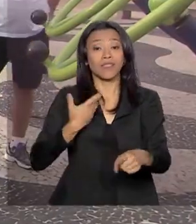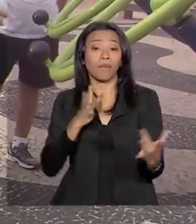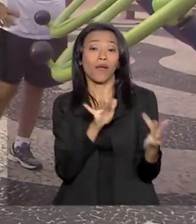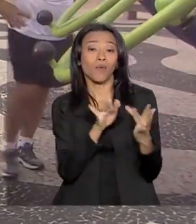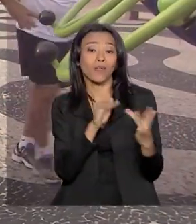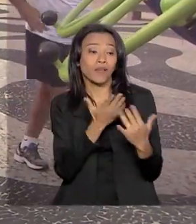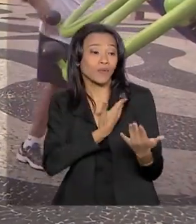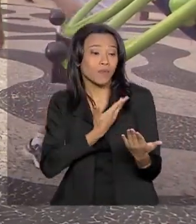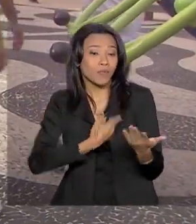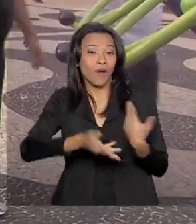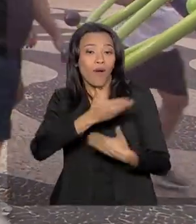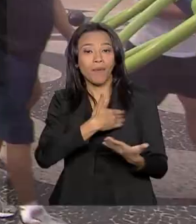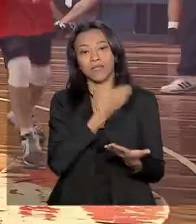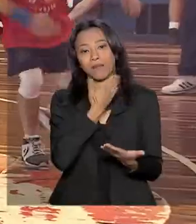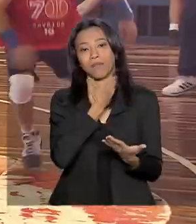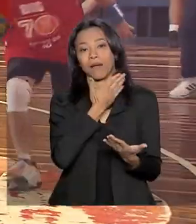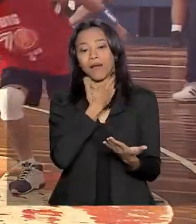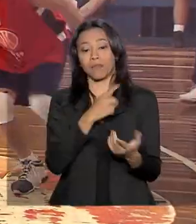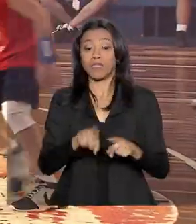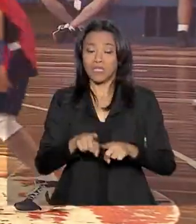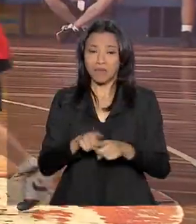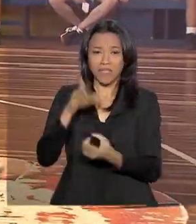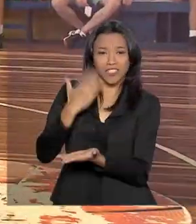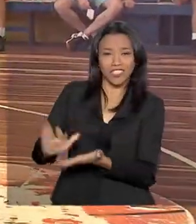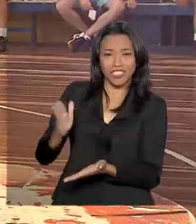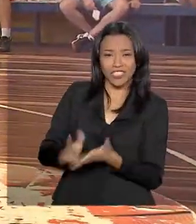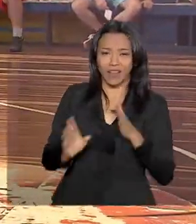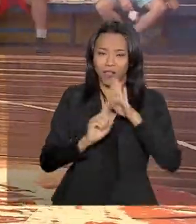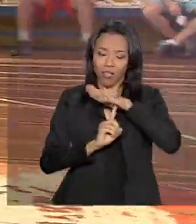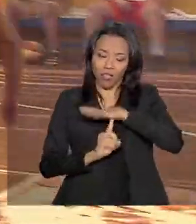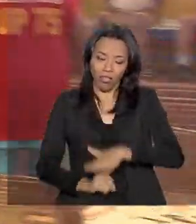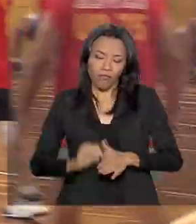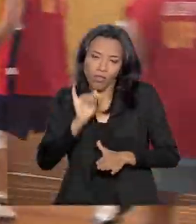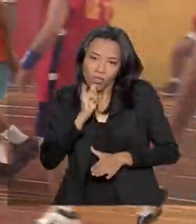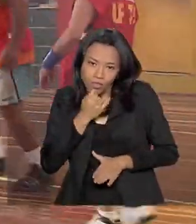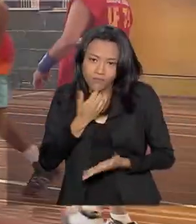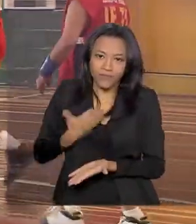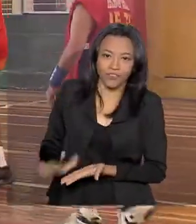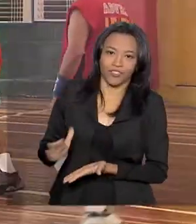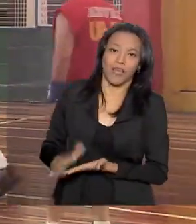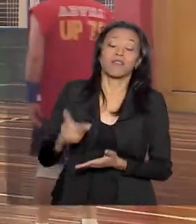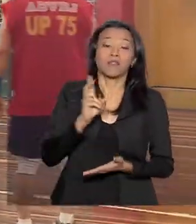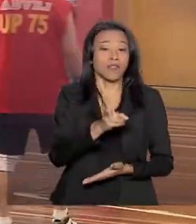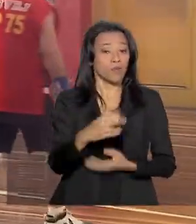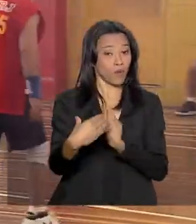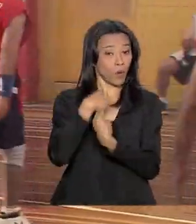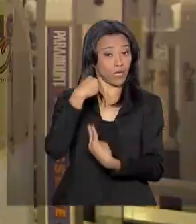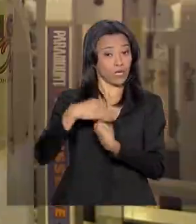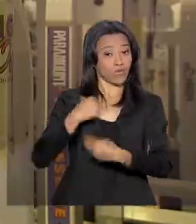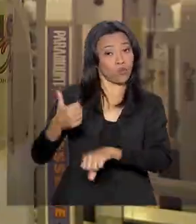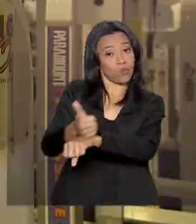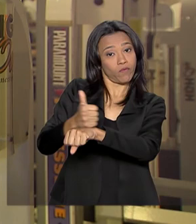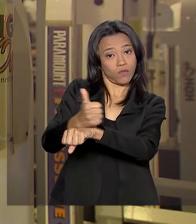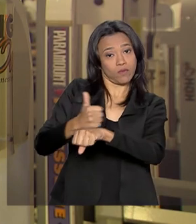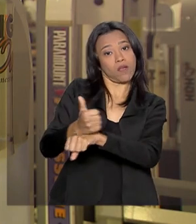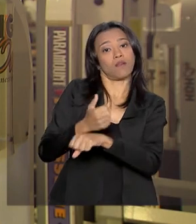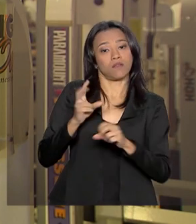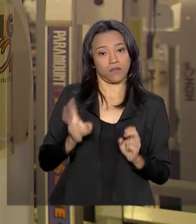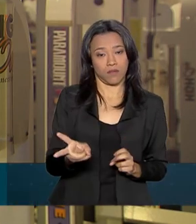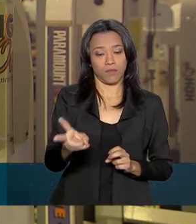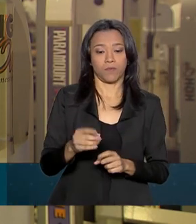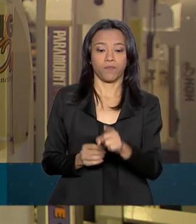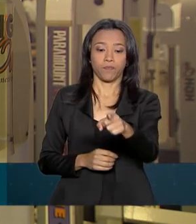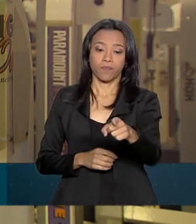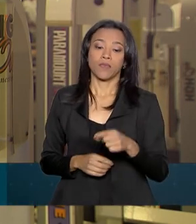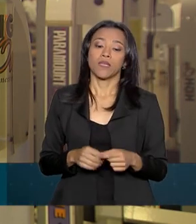bater papo e combater problemas como a depressão. Isso sempre com o acompanhamento de profissionais qualificados. As atividades de vida diária